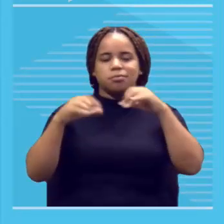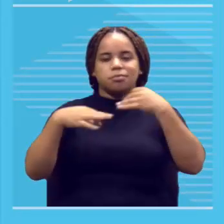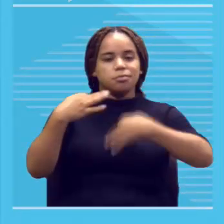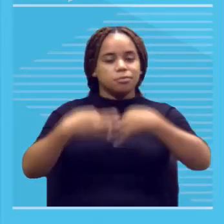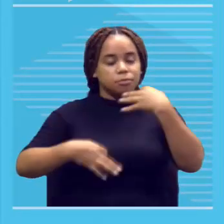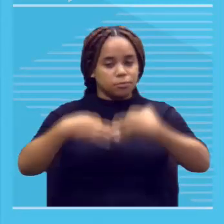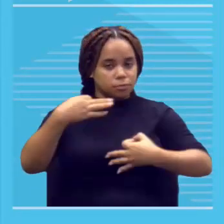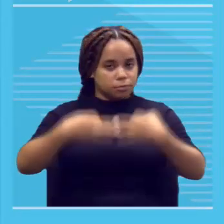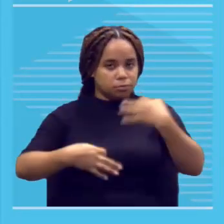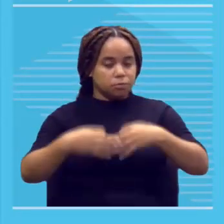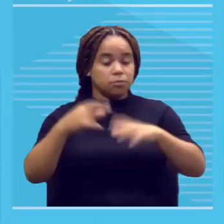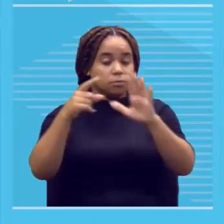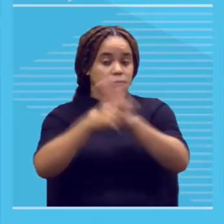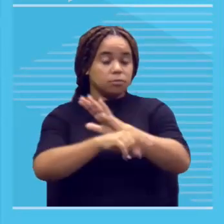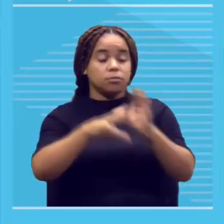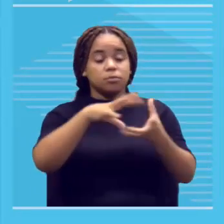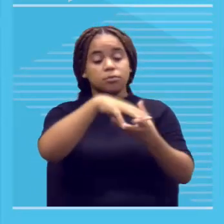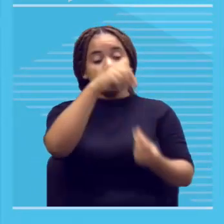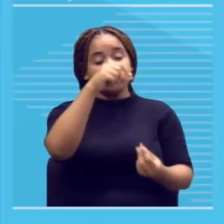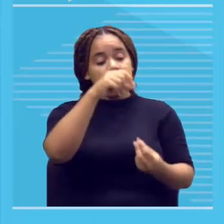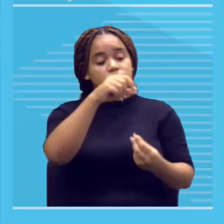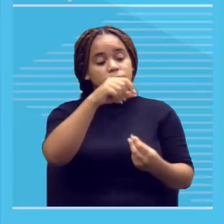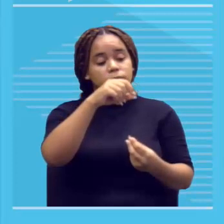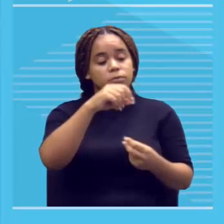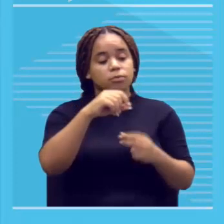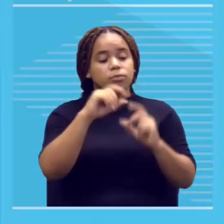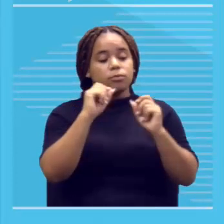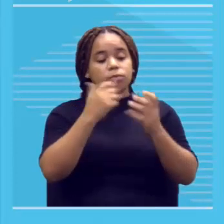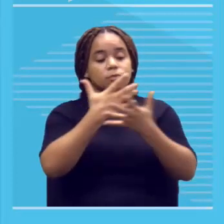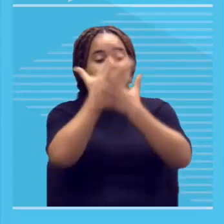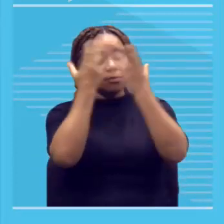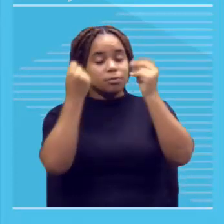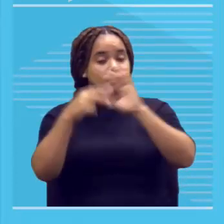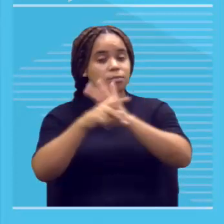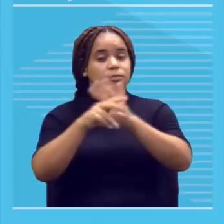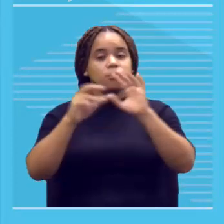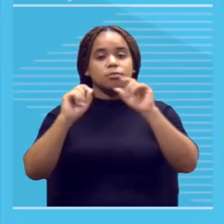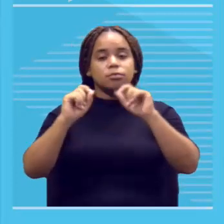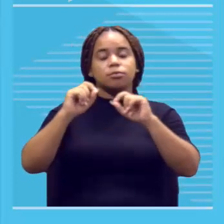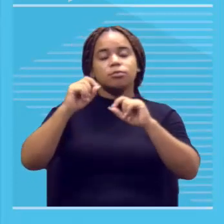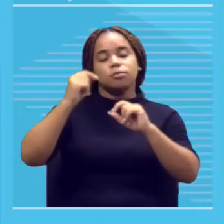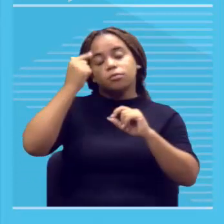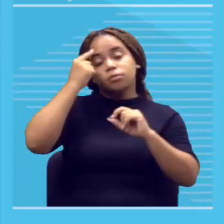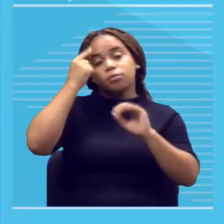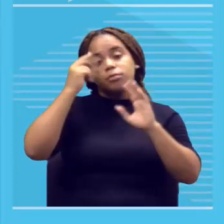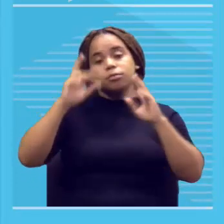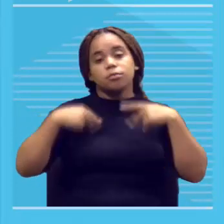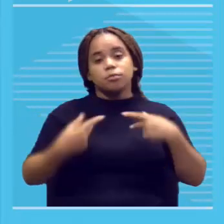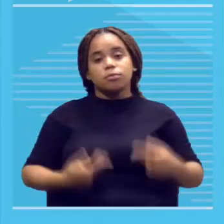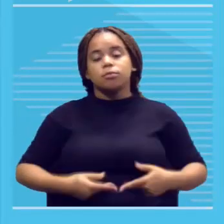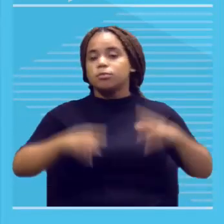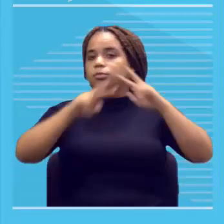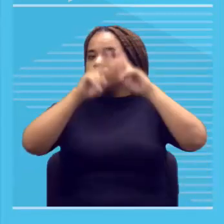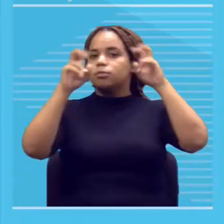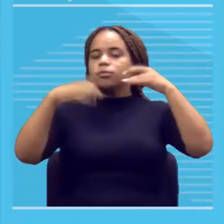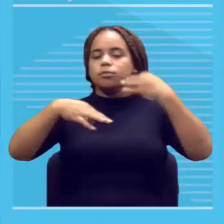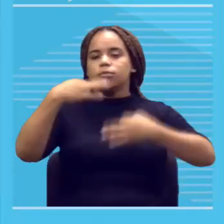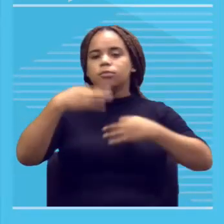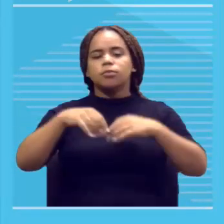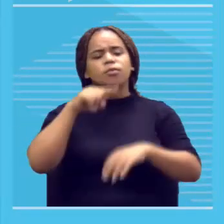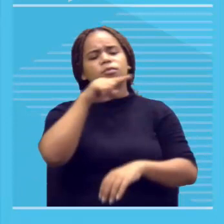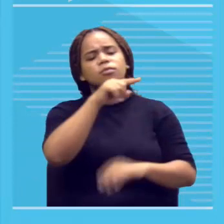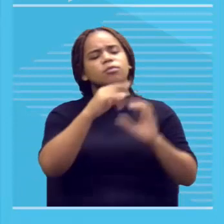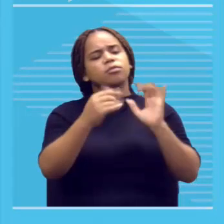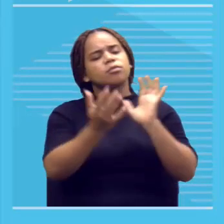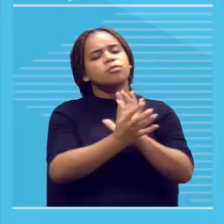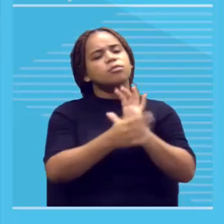ele pergunta para os espíritos espíritos vamos esquecer o que o ser humano pensa sobre justiça o que vocês